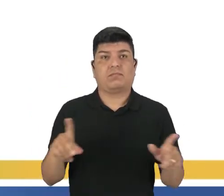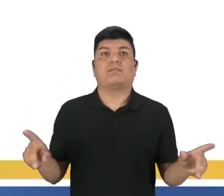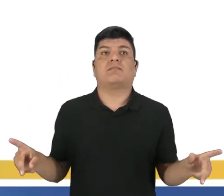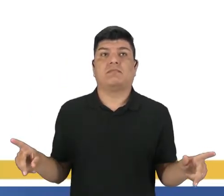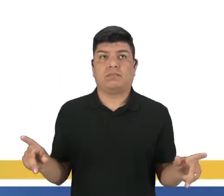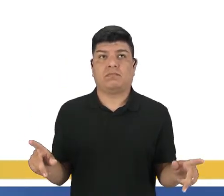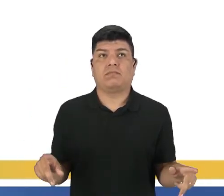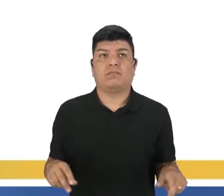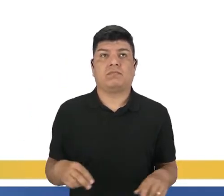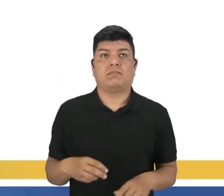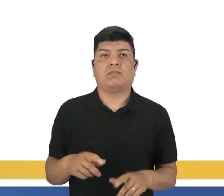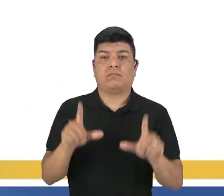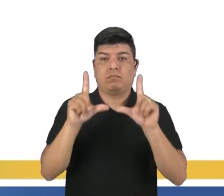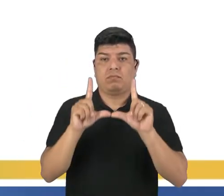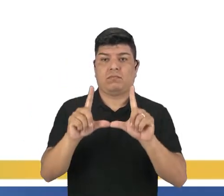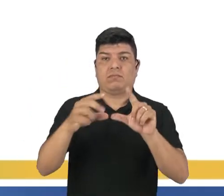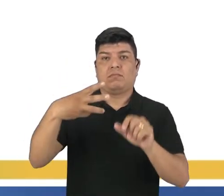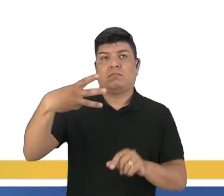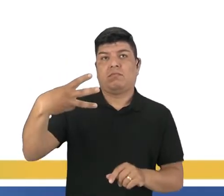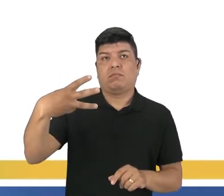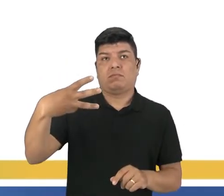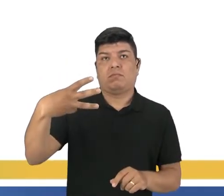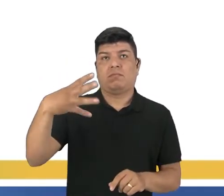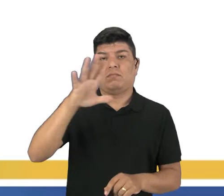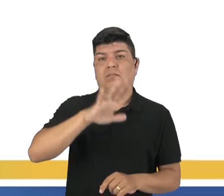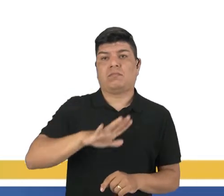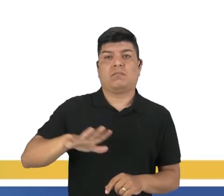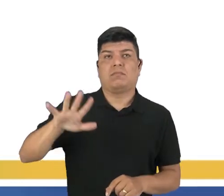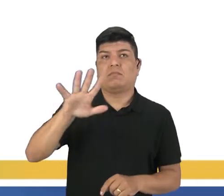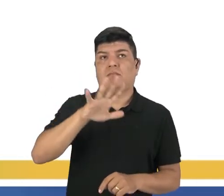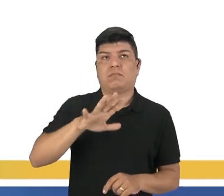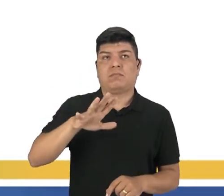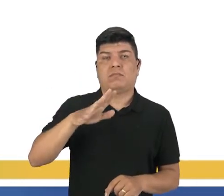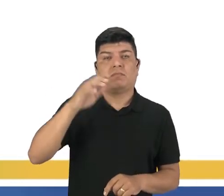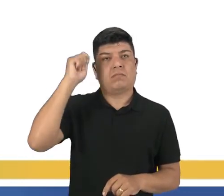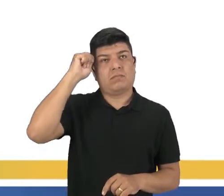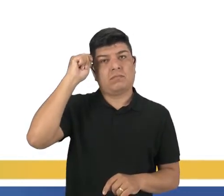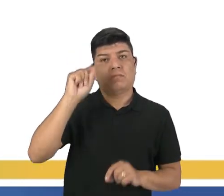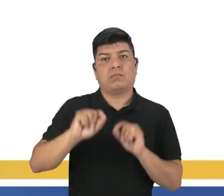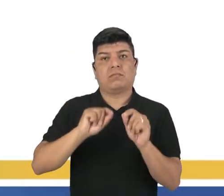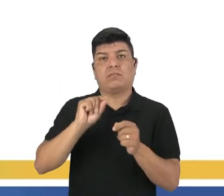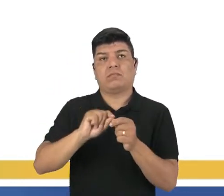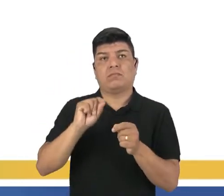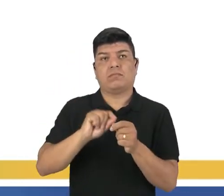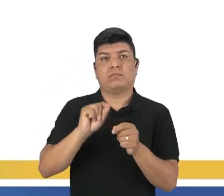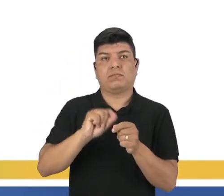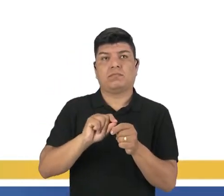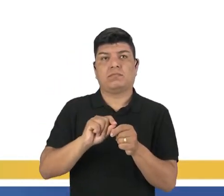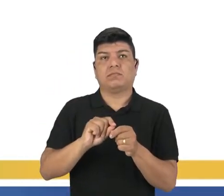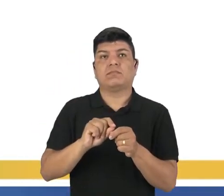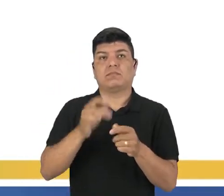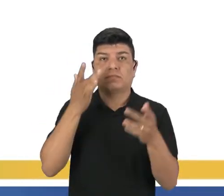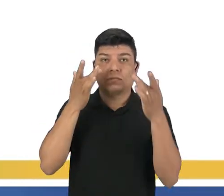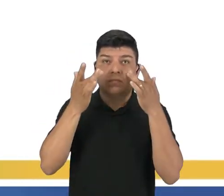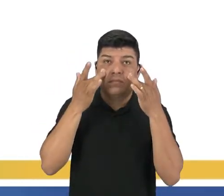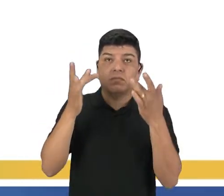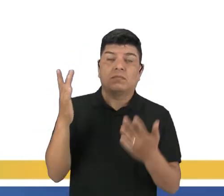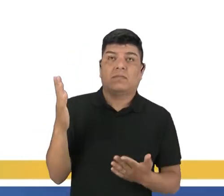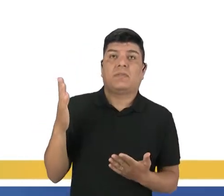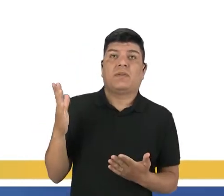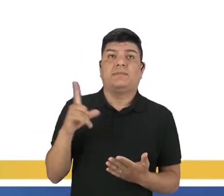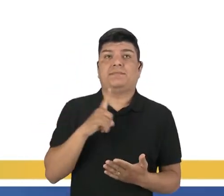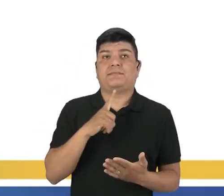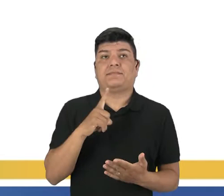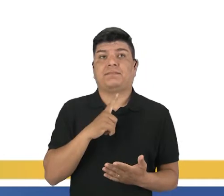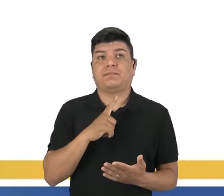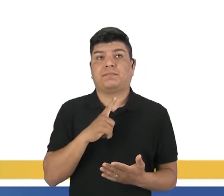E o efeito 3 aí, efeitos luminosos em geral. Você vê aí que o ator está fazendo a cena